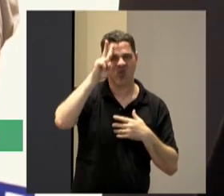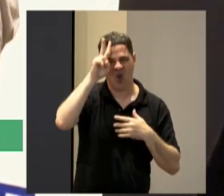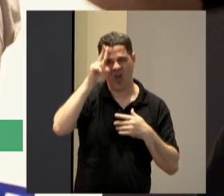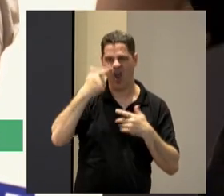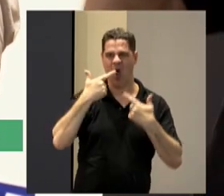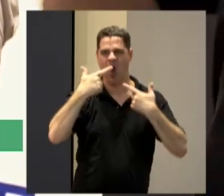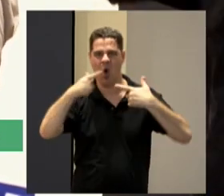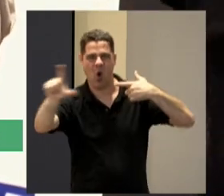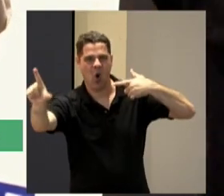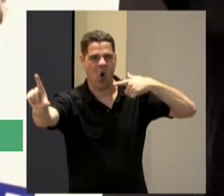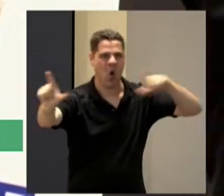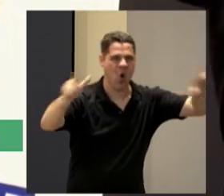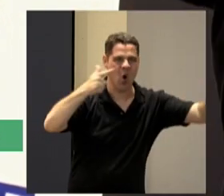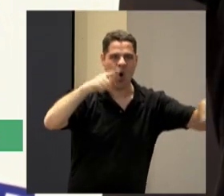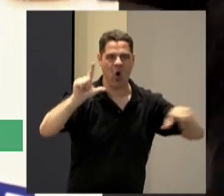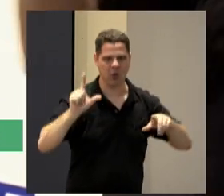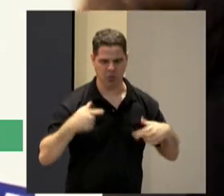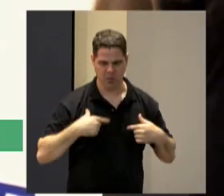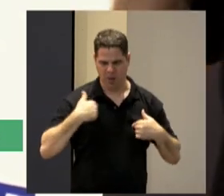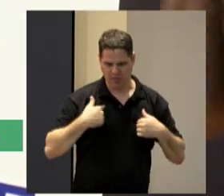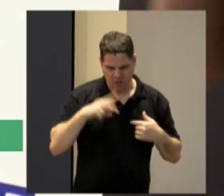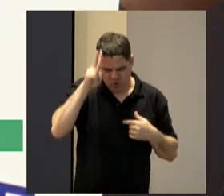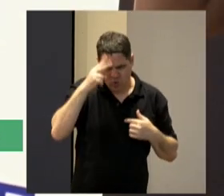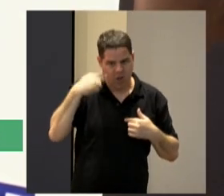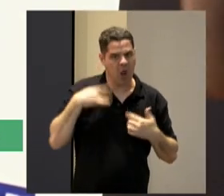outros, e não saber nada sobre a história dela.